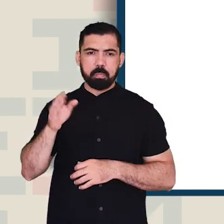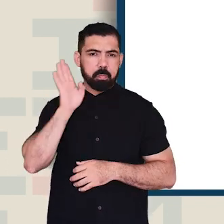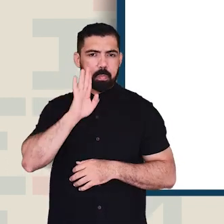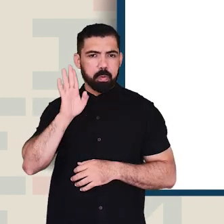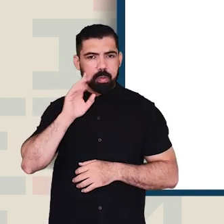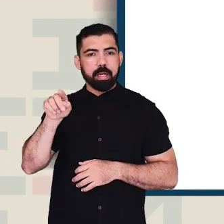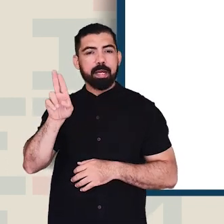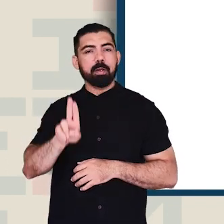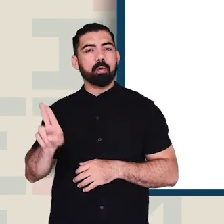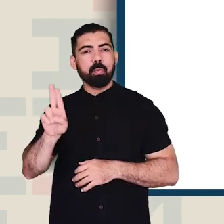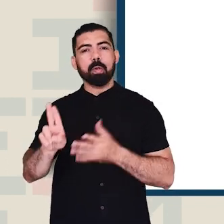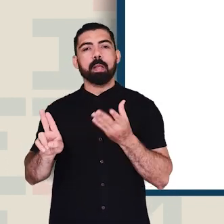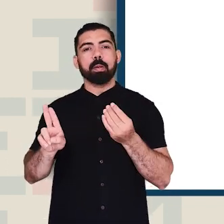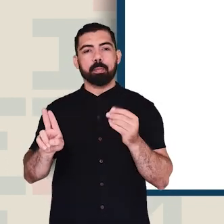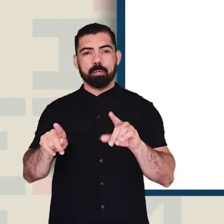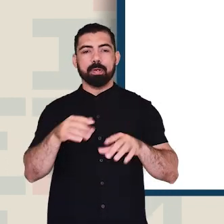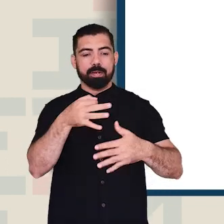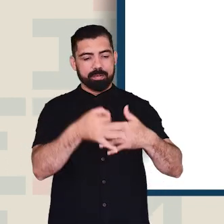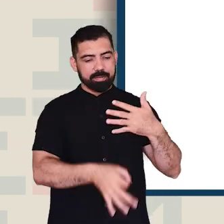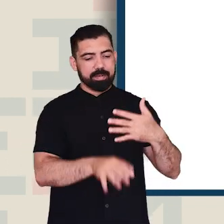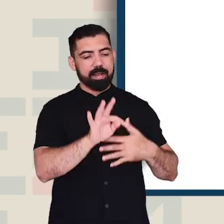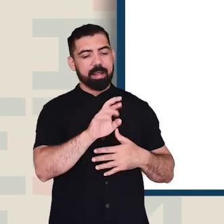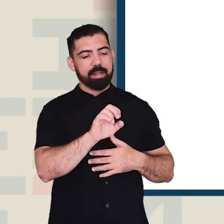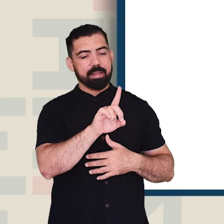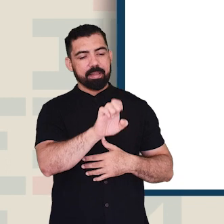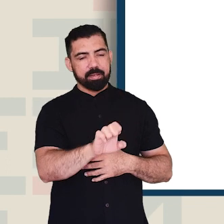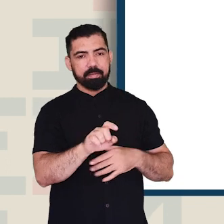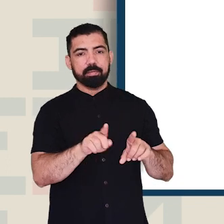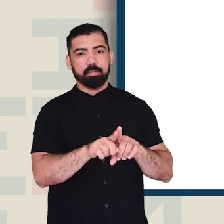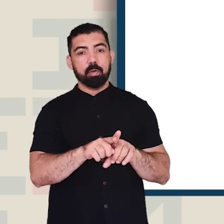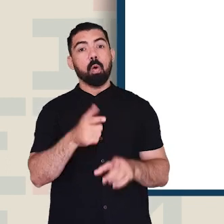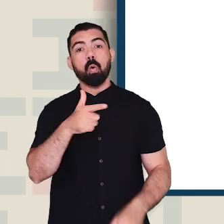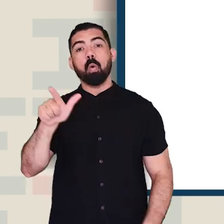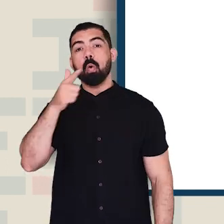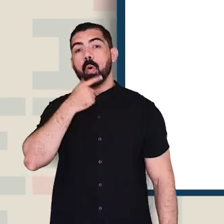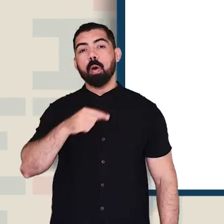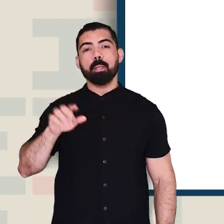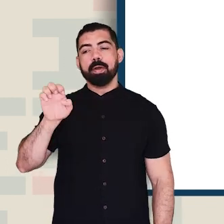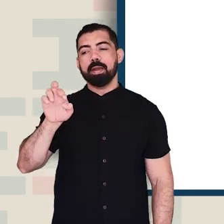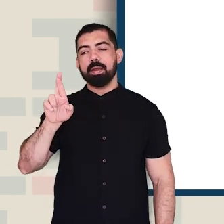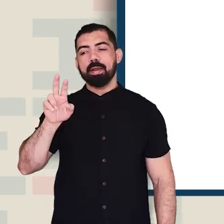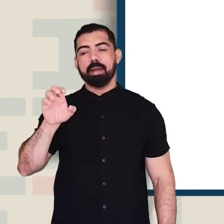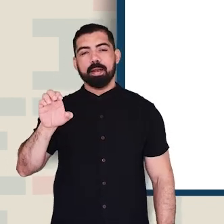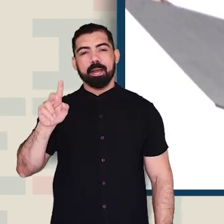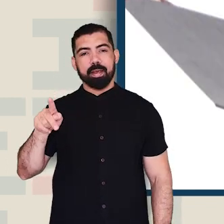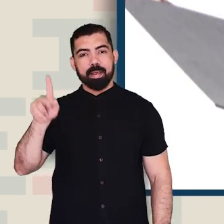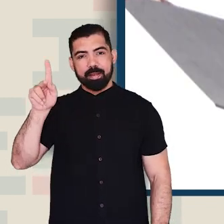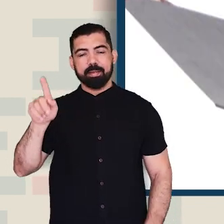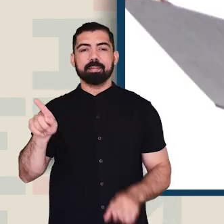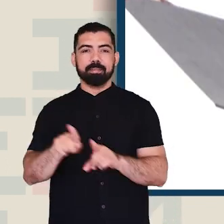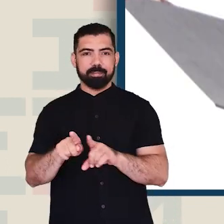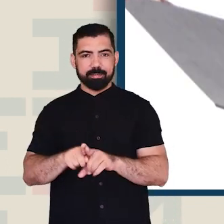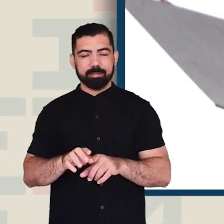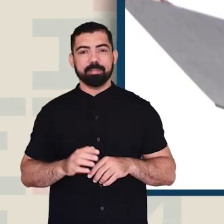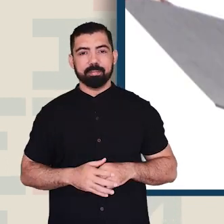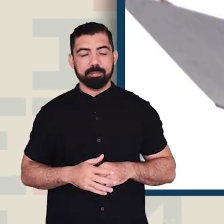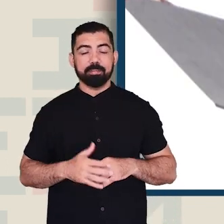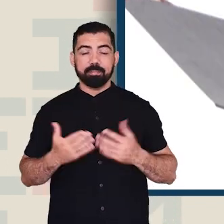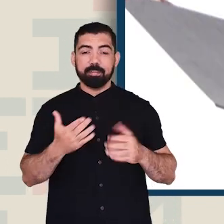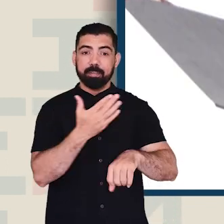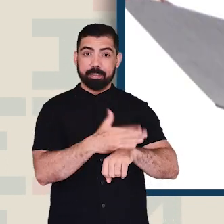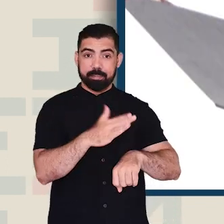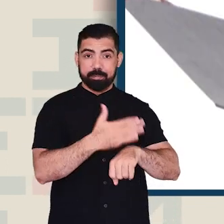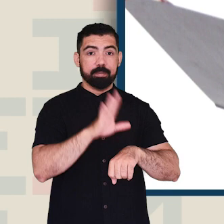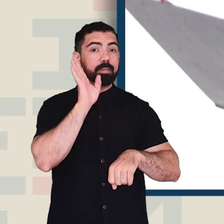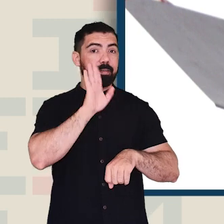ele trabalha muito com essas tríades abertas, o Eric Johnson também. Então, é tanto um